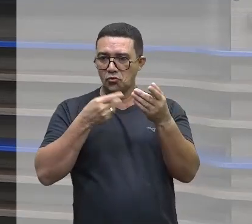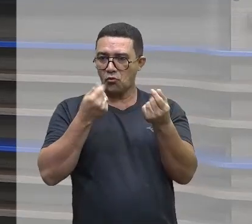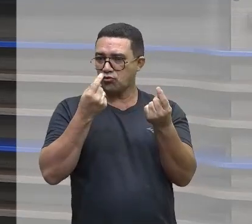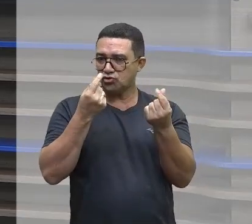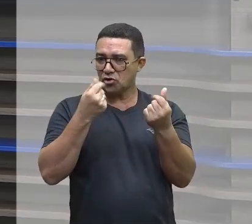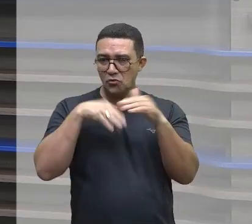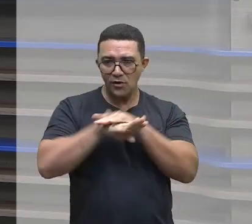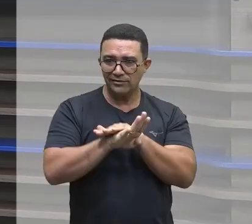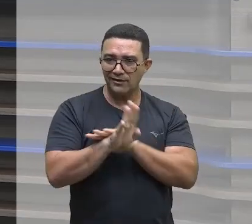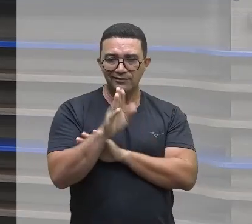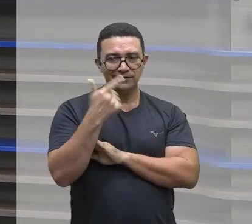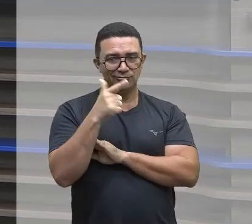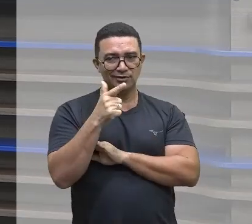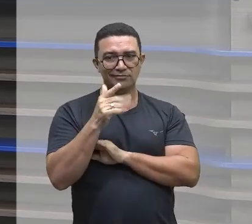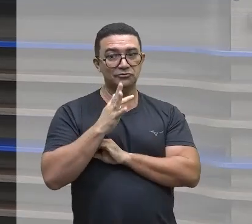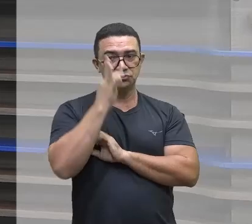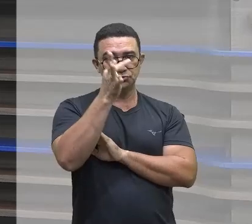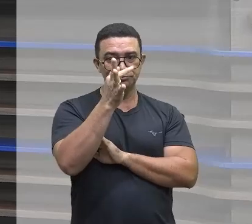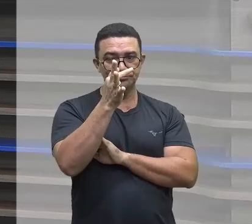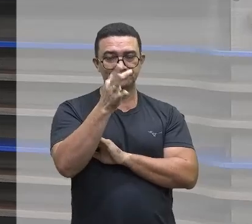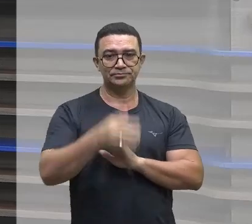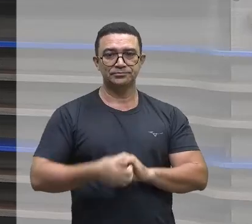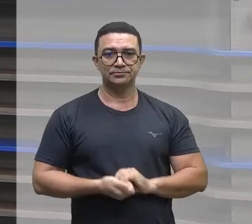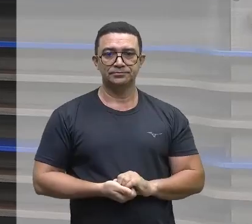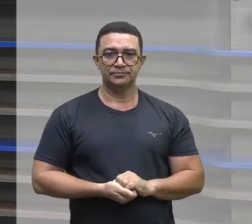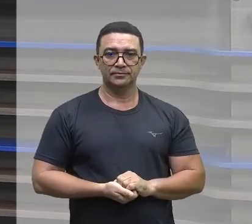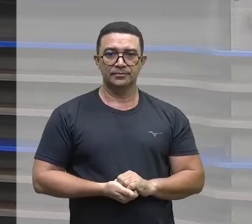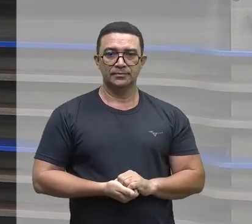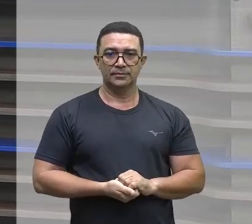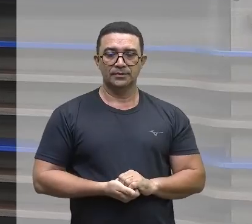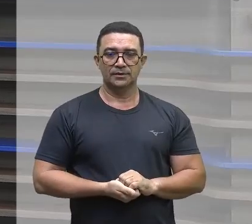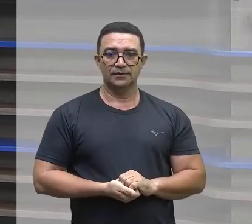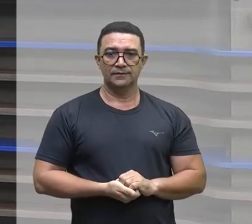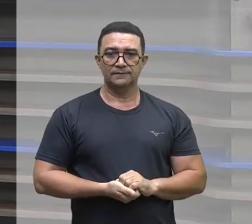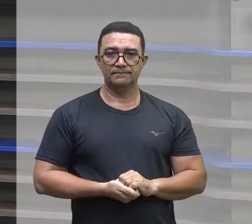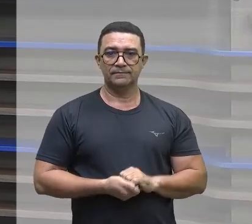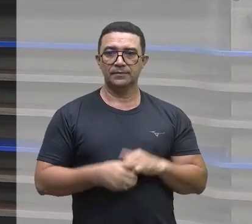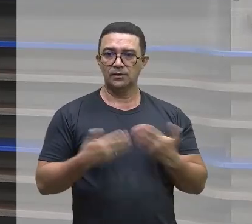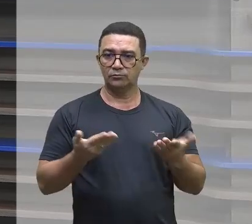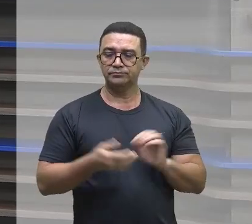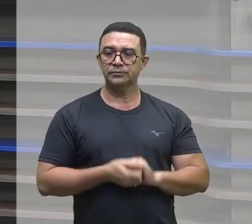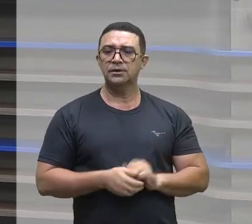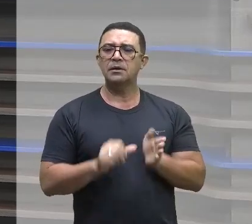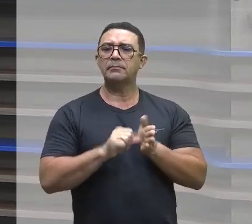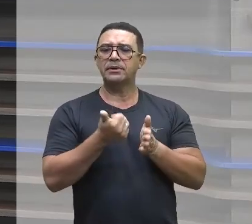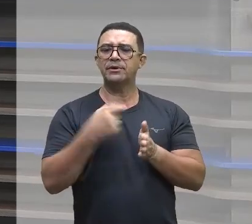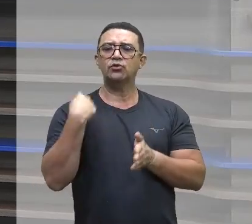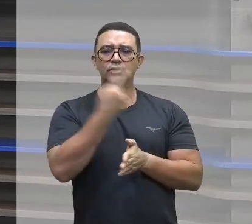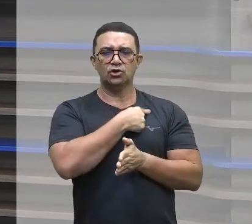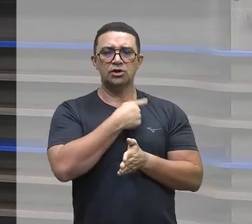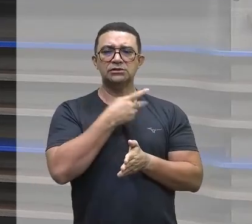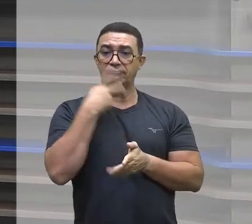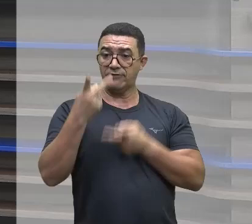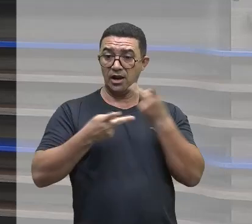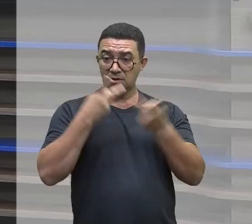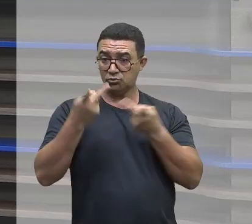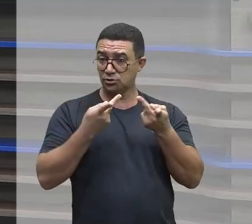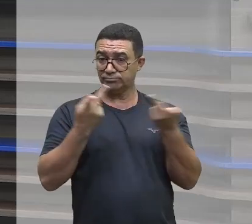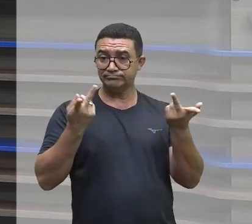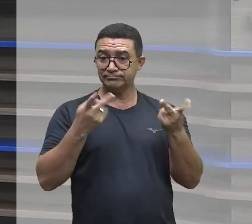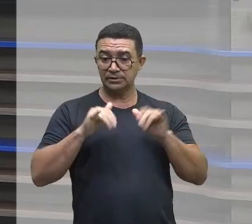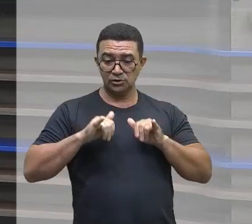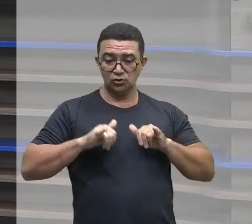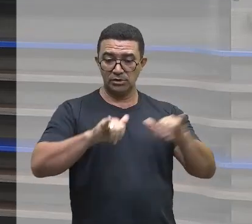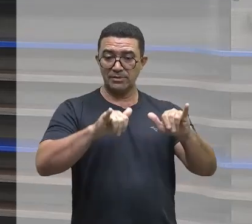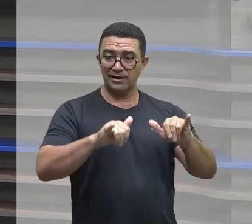financeira saudável, não é verdade? Então, com relação ali, um dos primeiros itens que a gente falou foi supermercado. Então, você